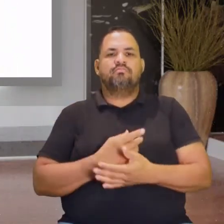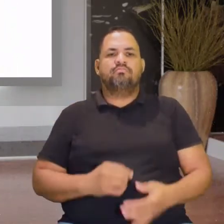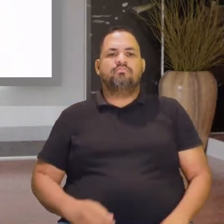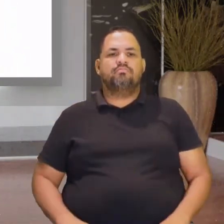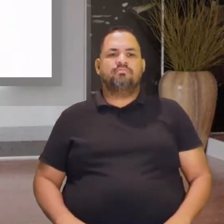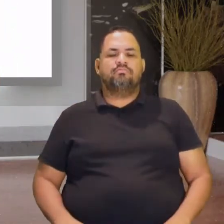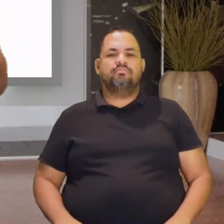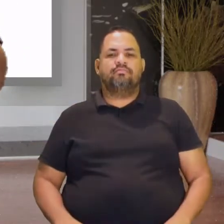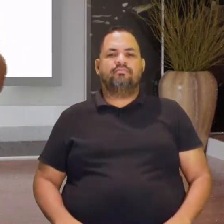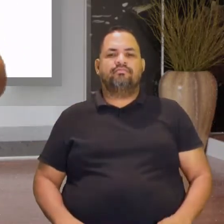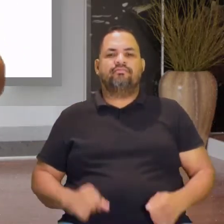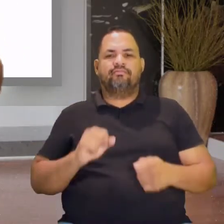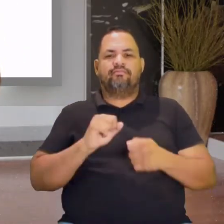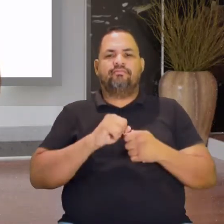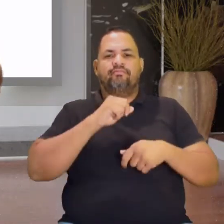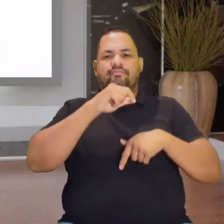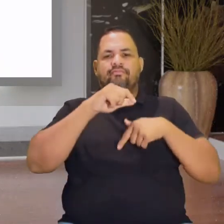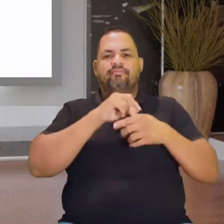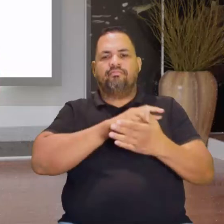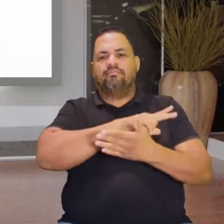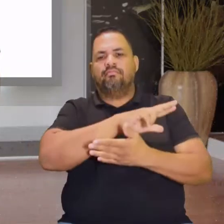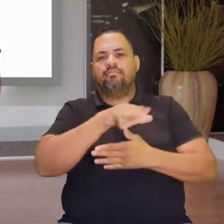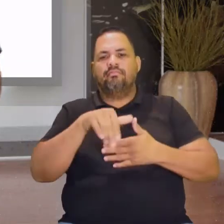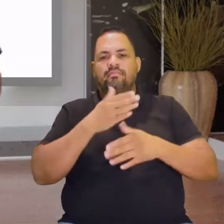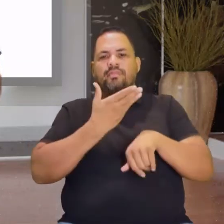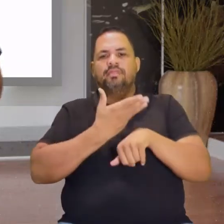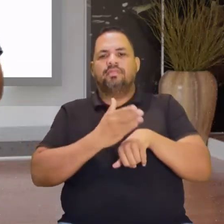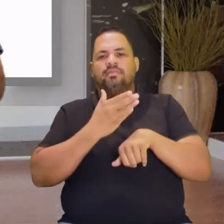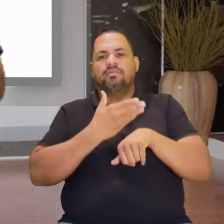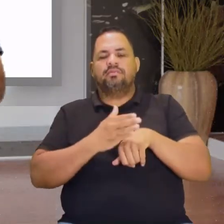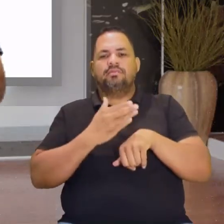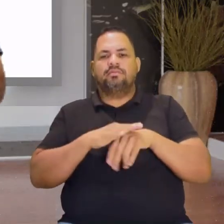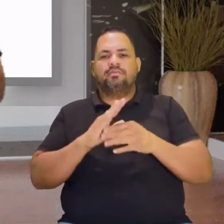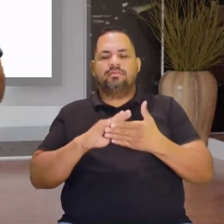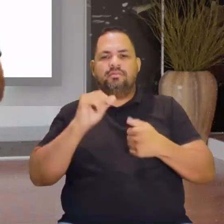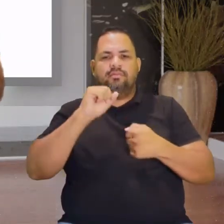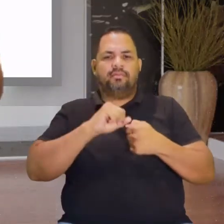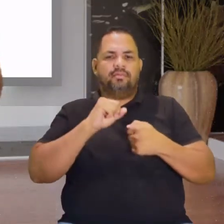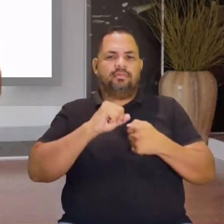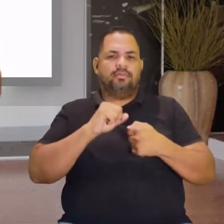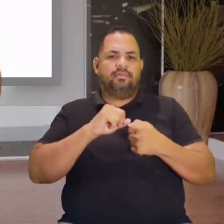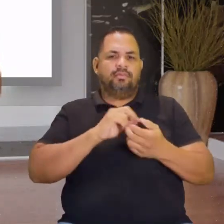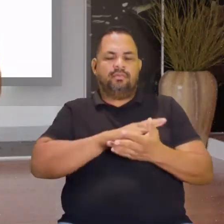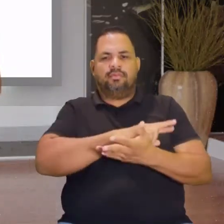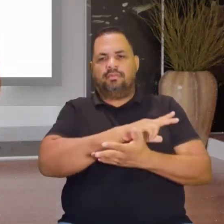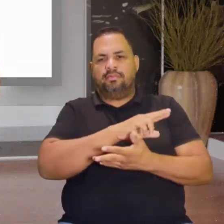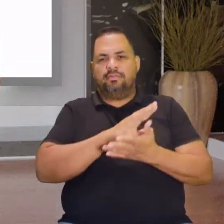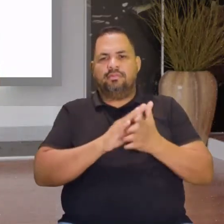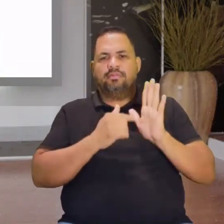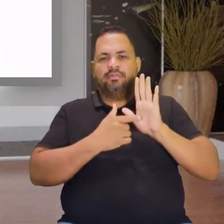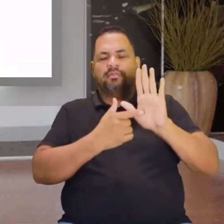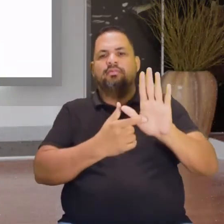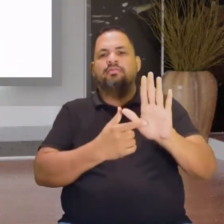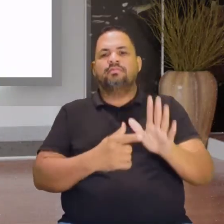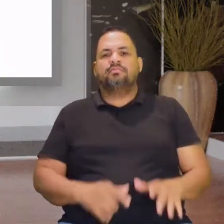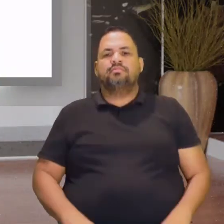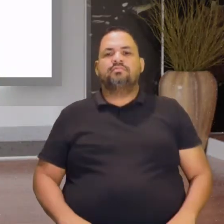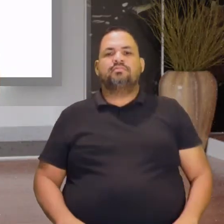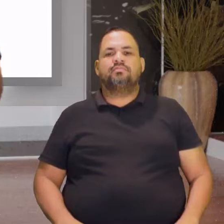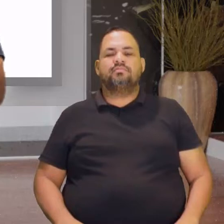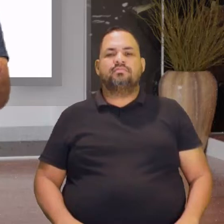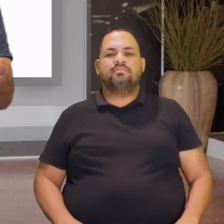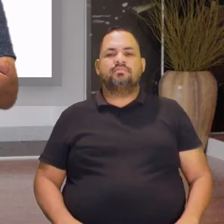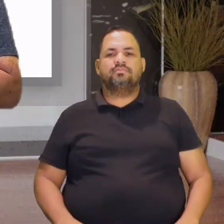que foram feitos vários e vários ensaios, né? Foram feitas várias e várias representações